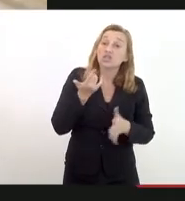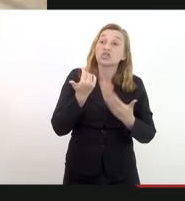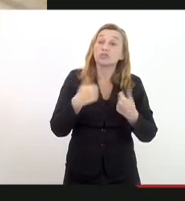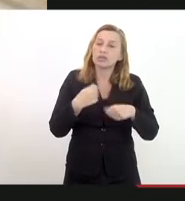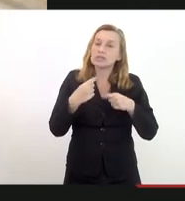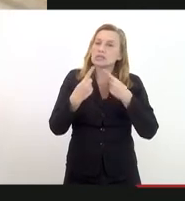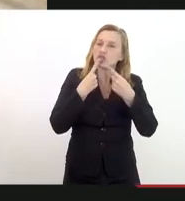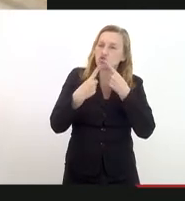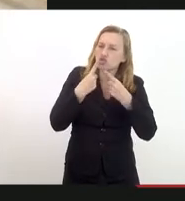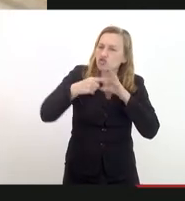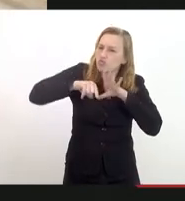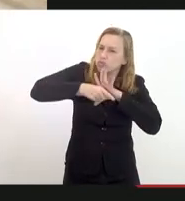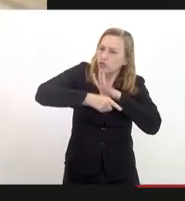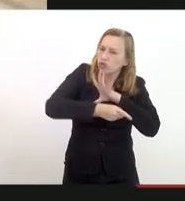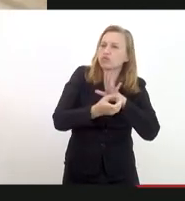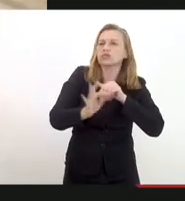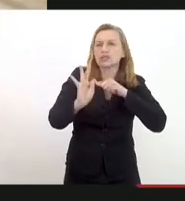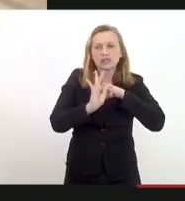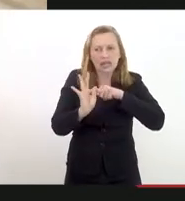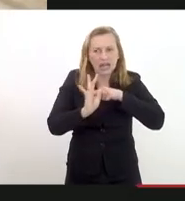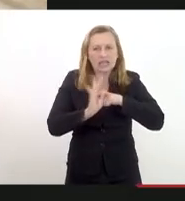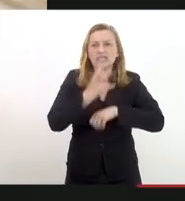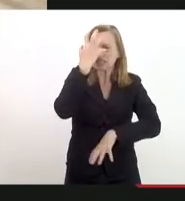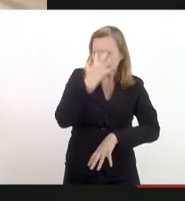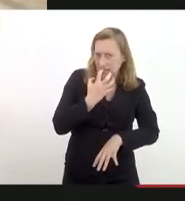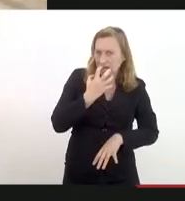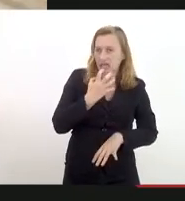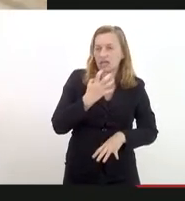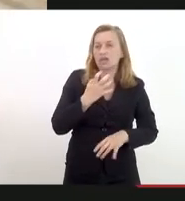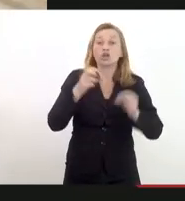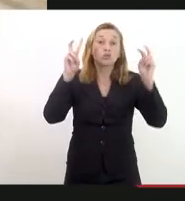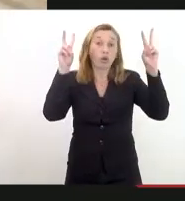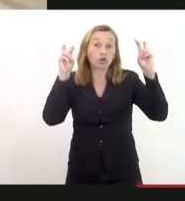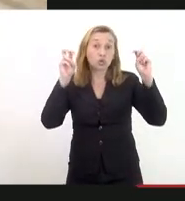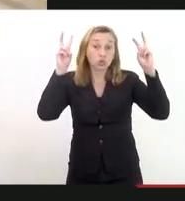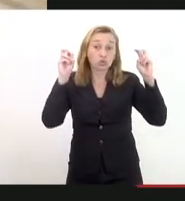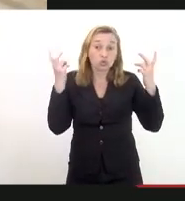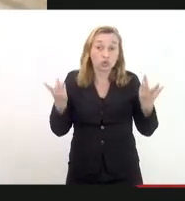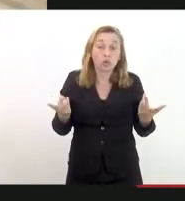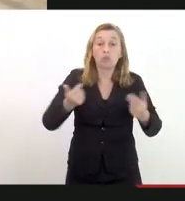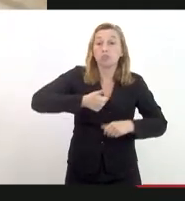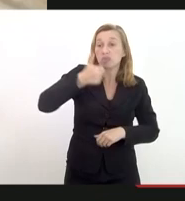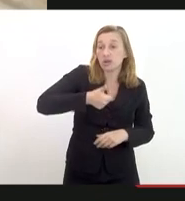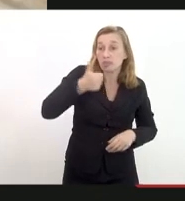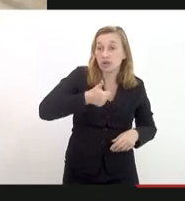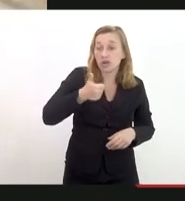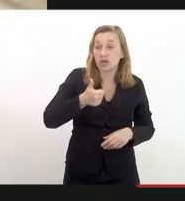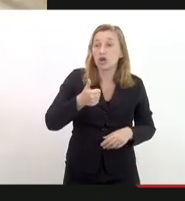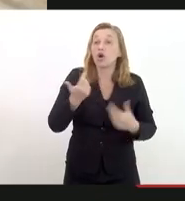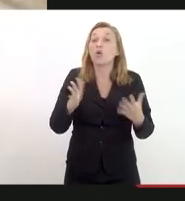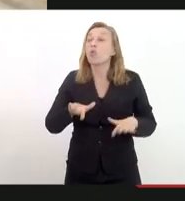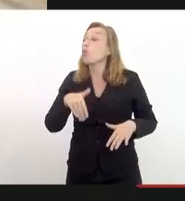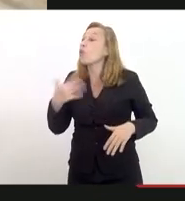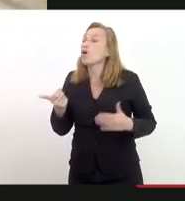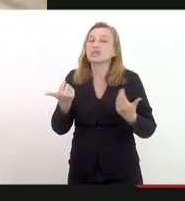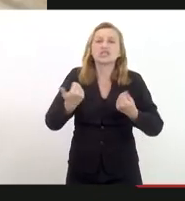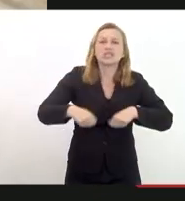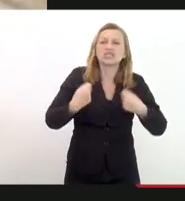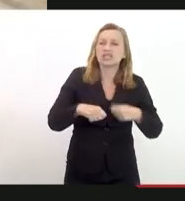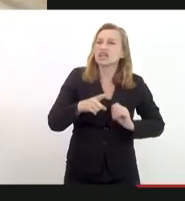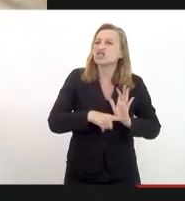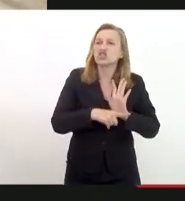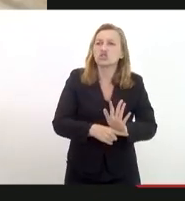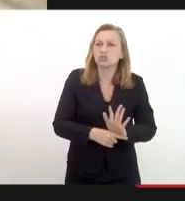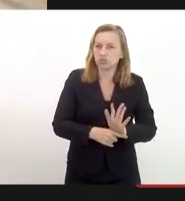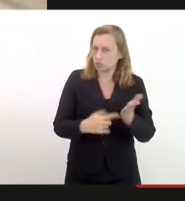uma discussão muito técnica e muito séria sobre a questão, primeiro, de quais as necessidades assistenciais de média e